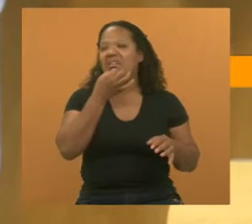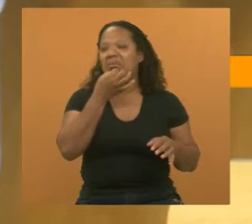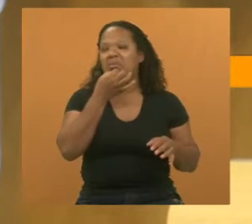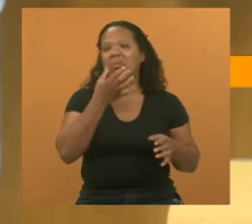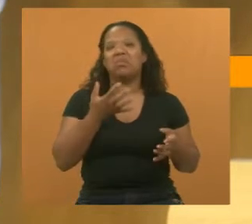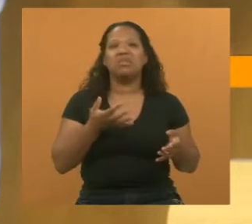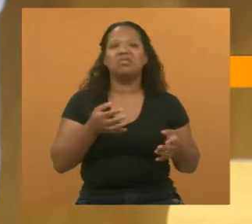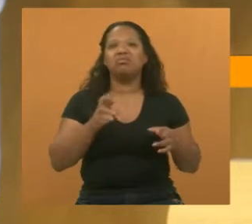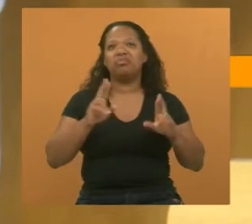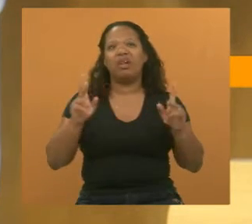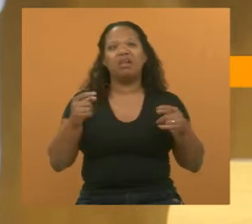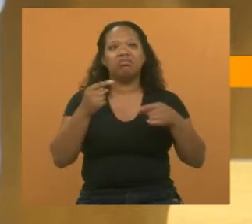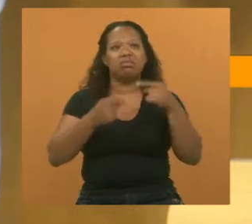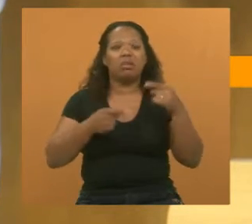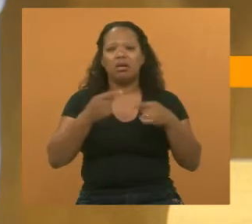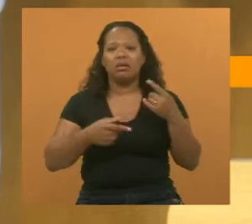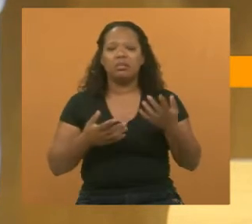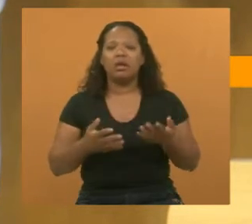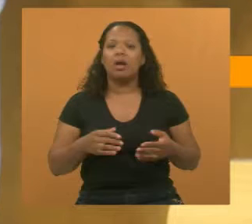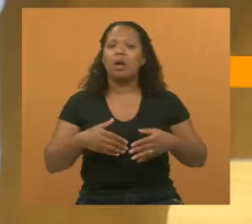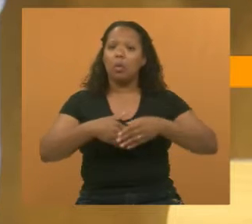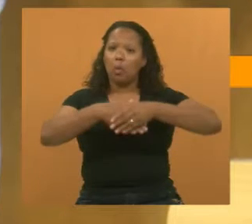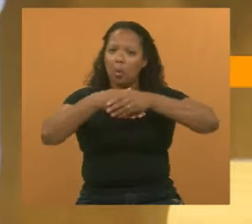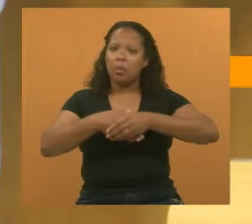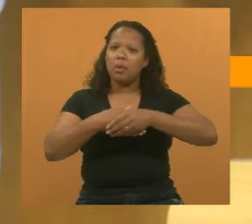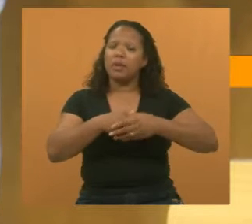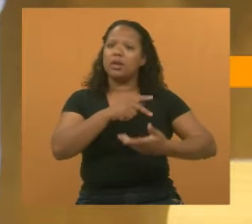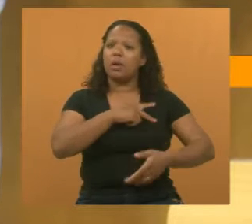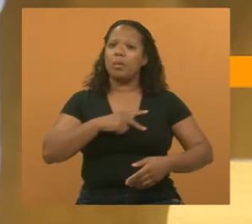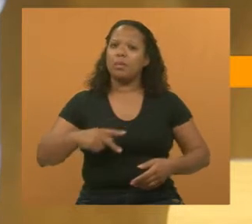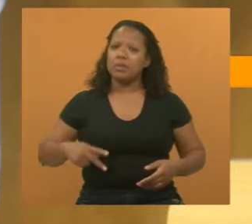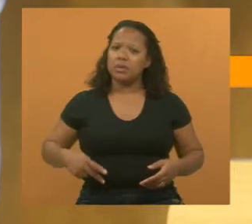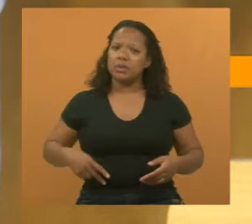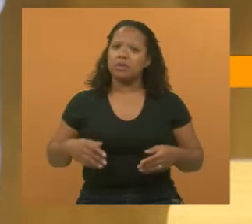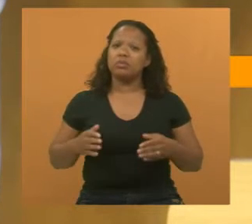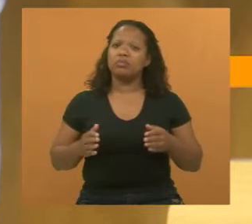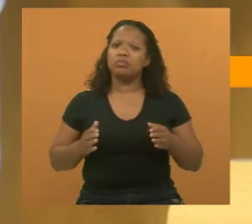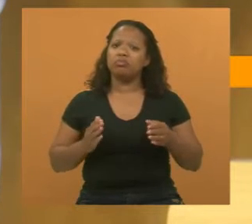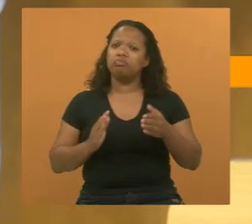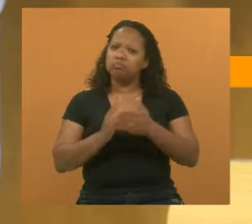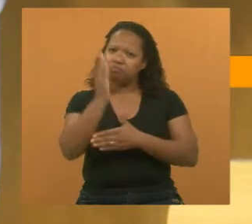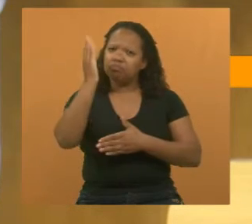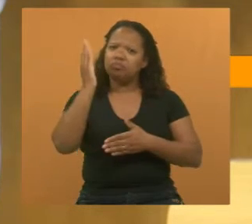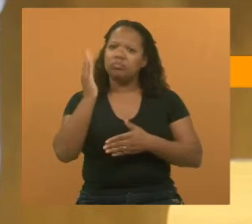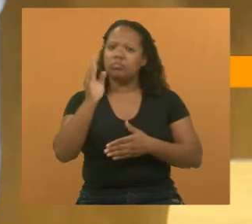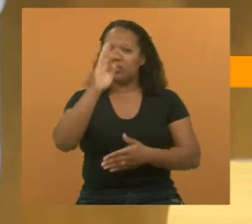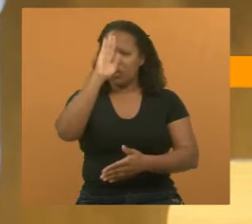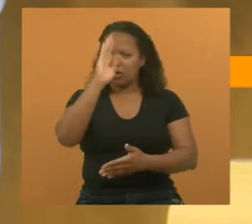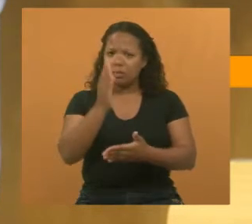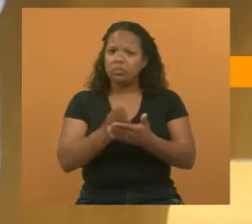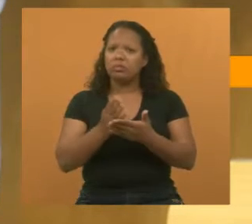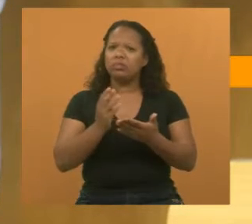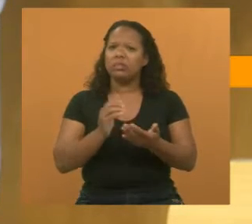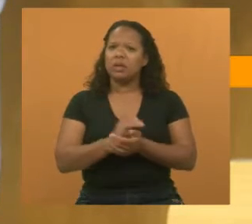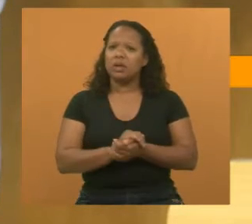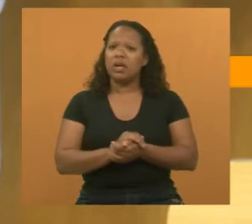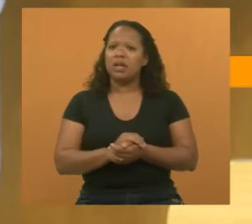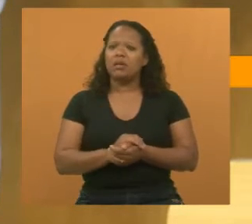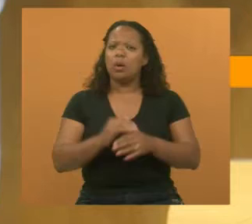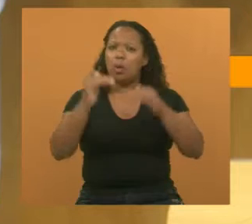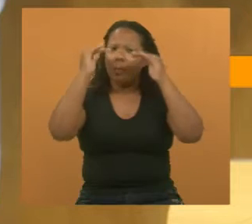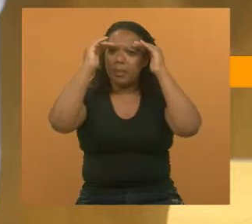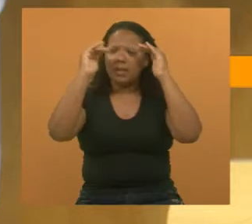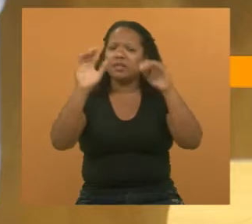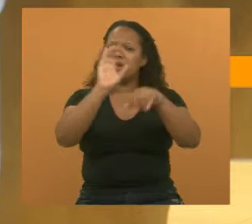cumprimentar o presidente que foi eleito e a ele eu desejo que cumpra a Constituição e que